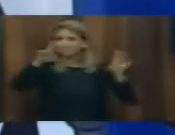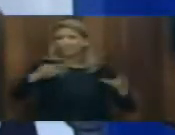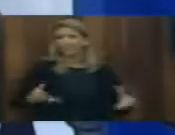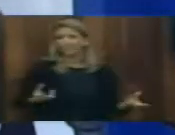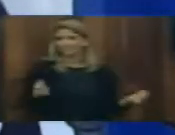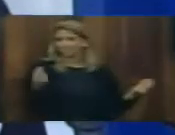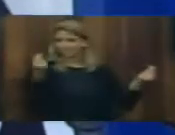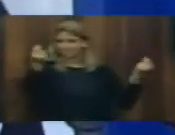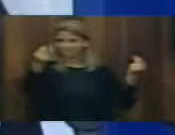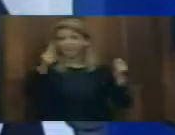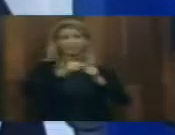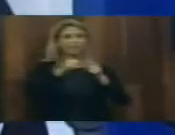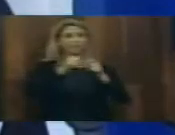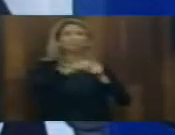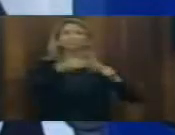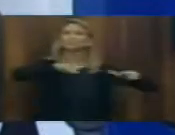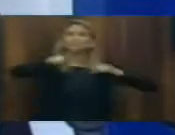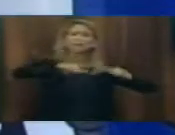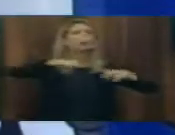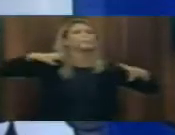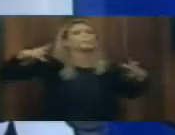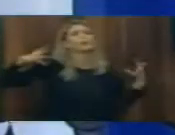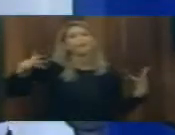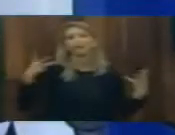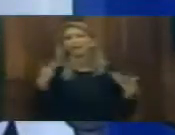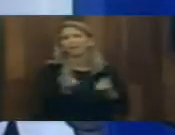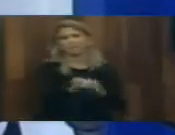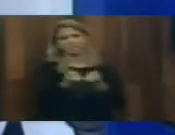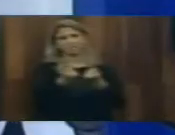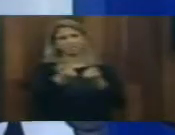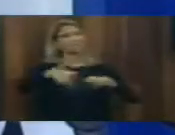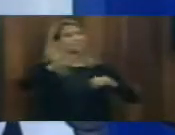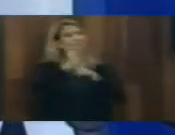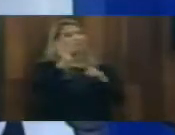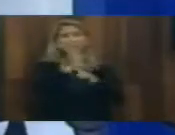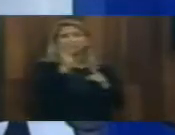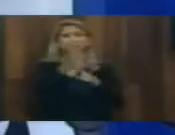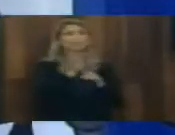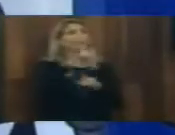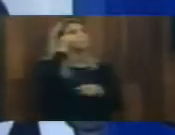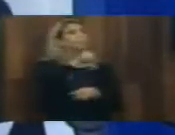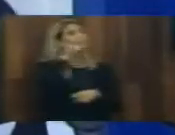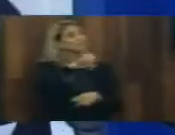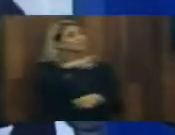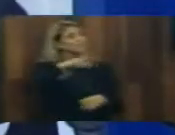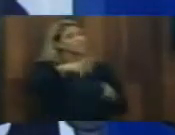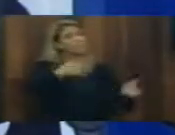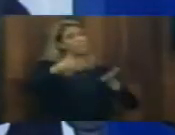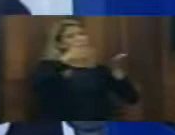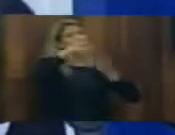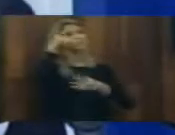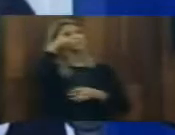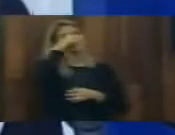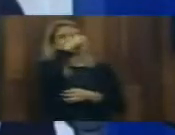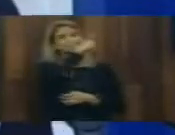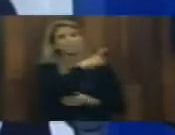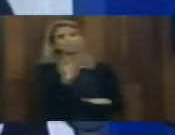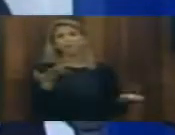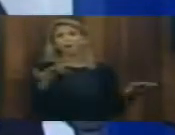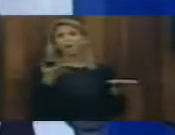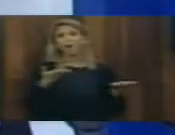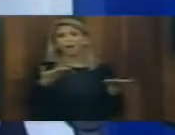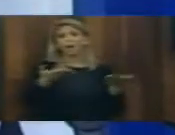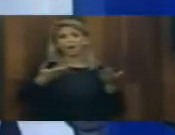imensurável, que não tem preço a vida daquelas mulheres que já estão passando por momentos difíceis,